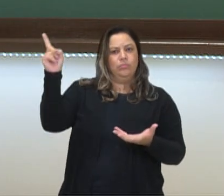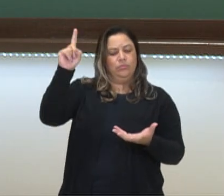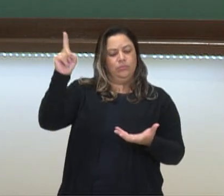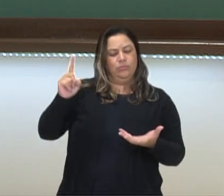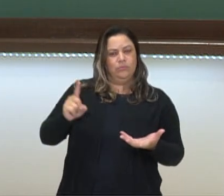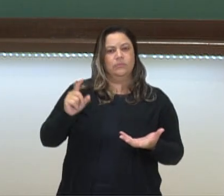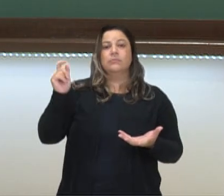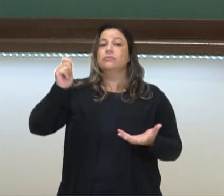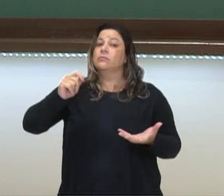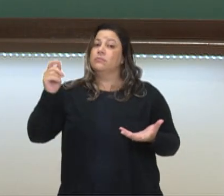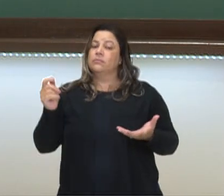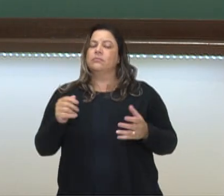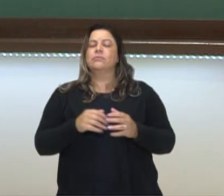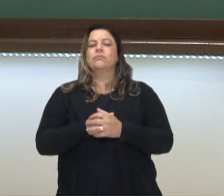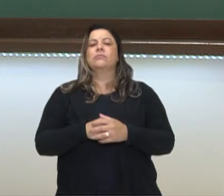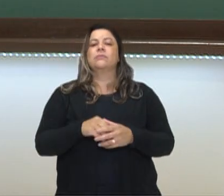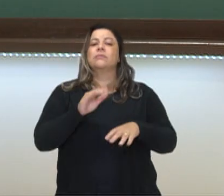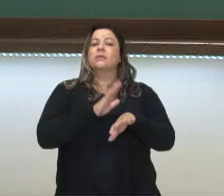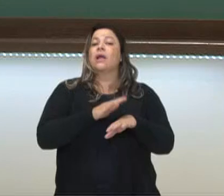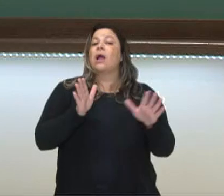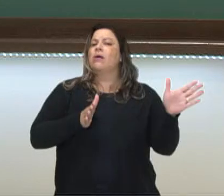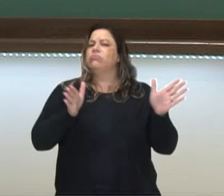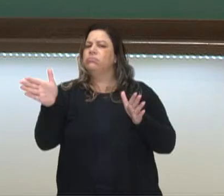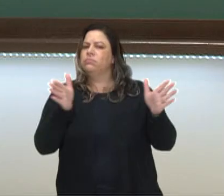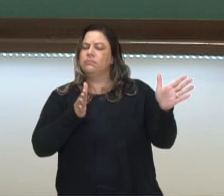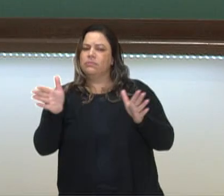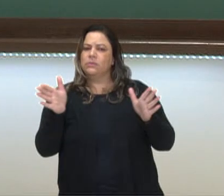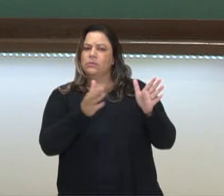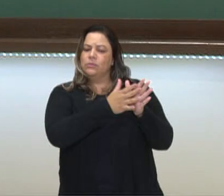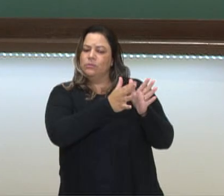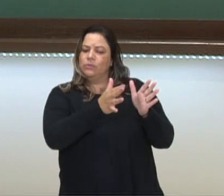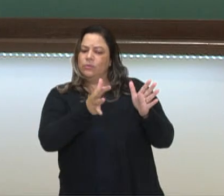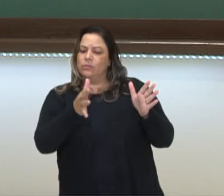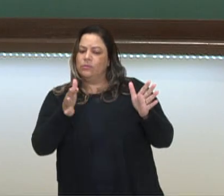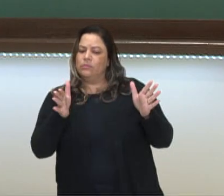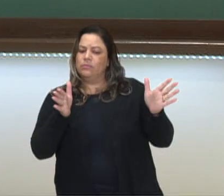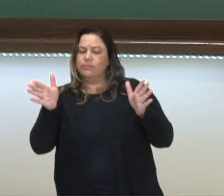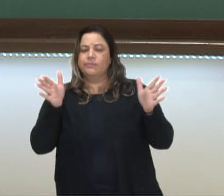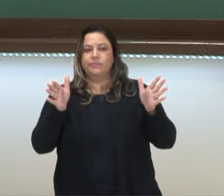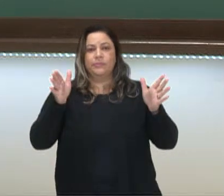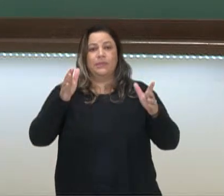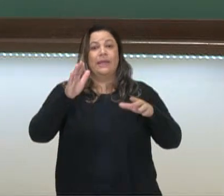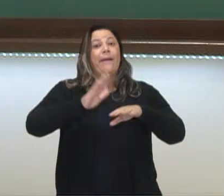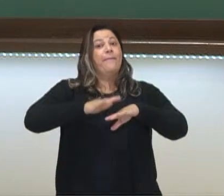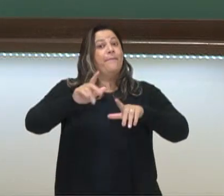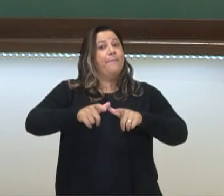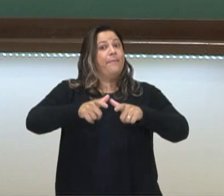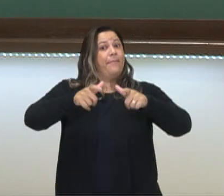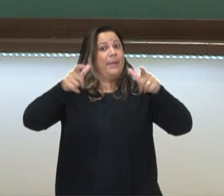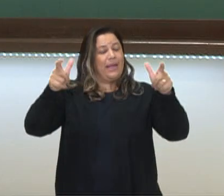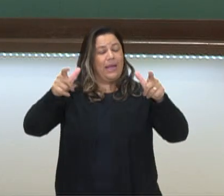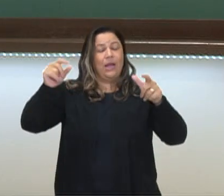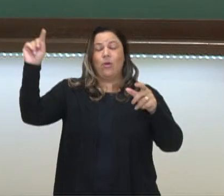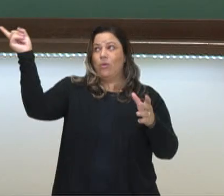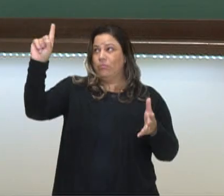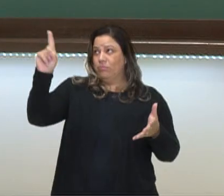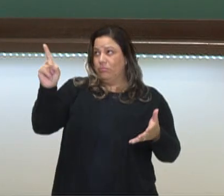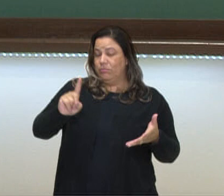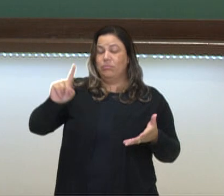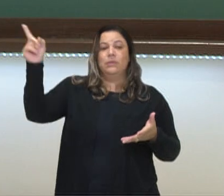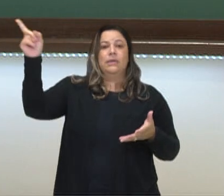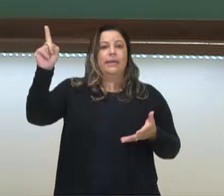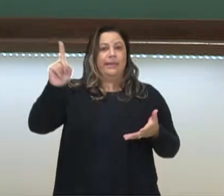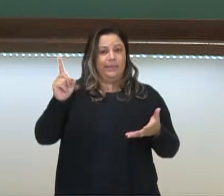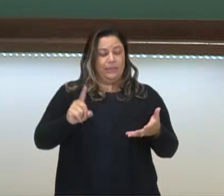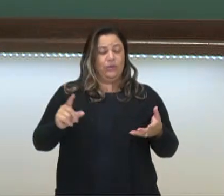que, em determinados momentos da história do nosso planeta, tenhamos recebido uma carga maior de luz de radiação solar e, em